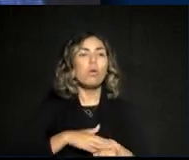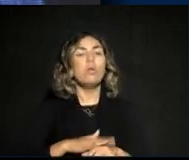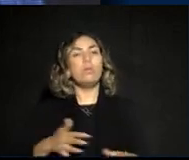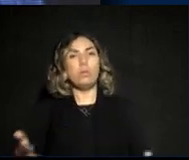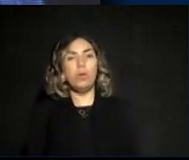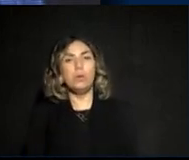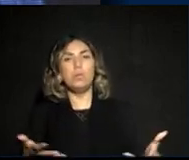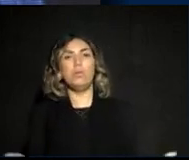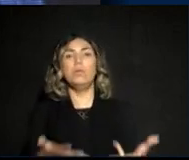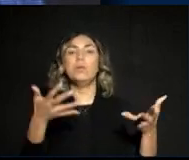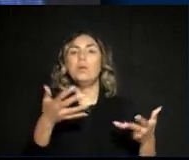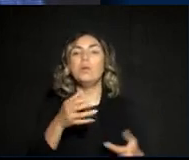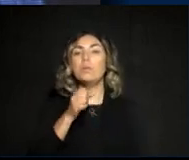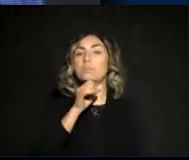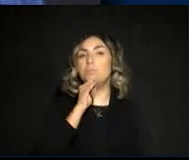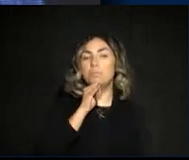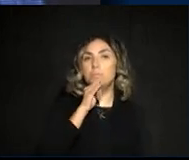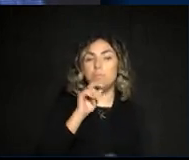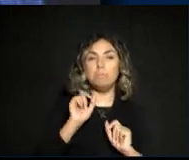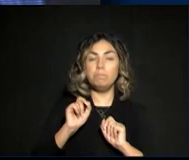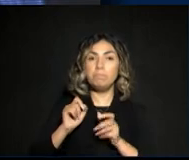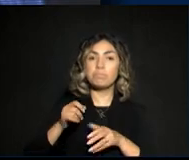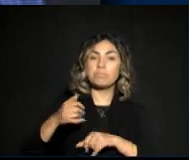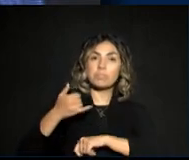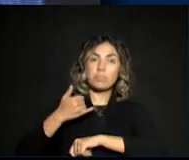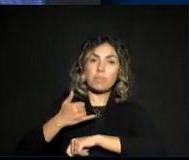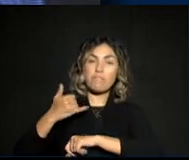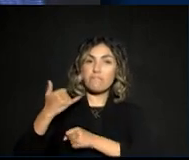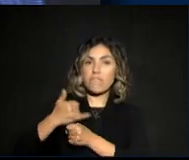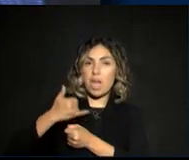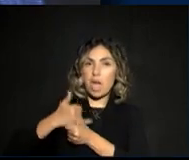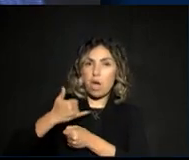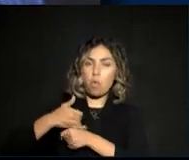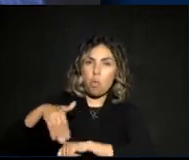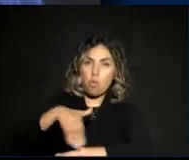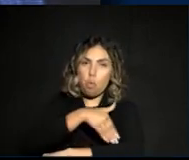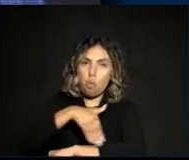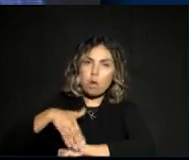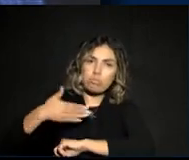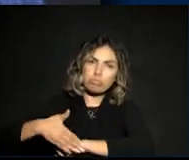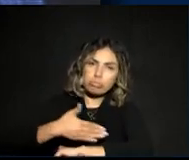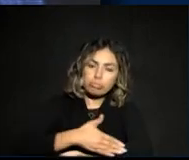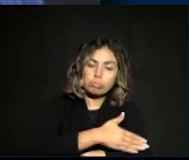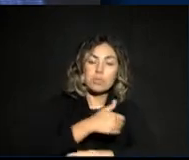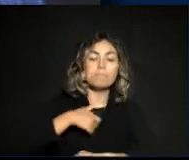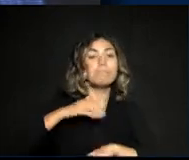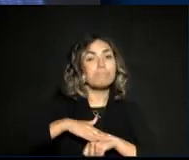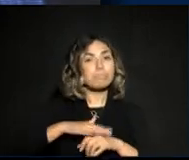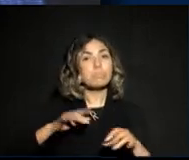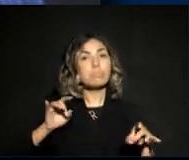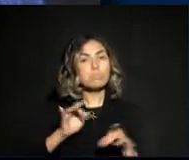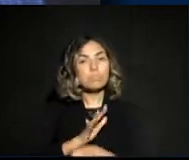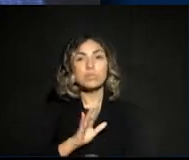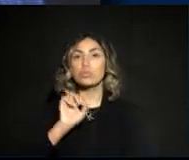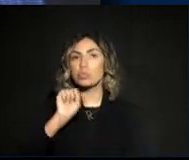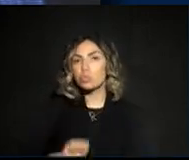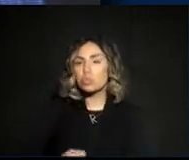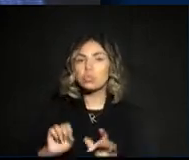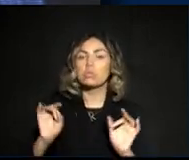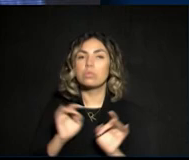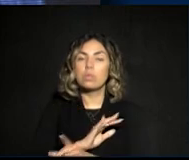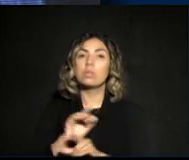vamos pegar aqui por exemplo a questão Ferroviário nós fizemos no plano Federal ferrovia norte-sul botão para rodar já uma realidade